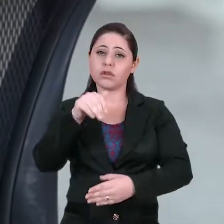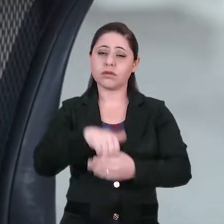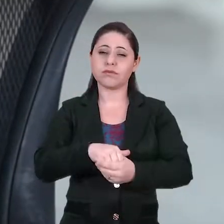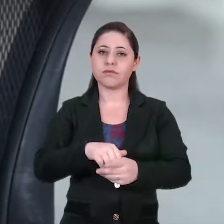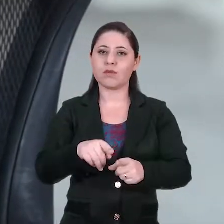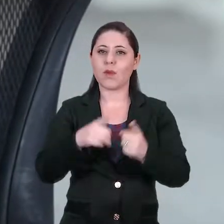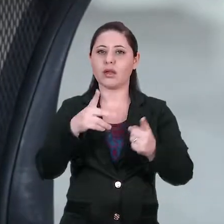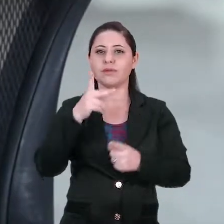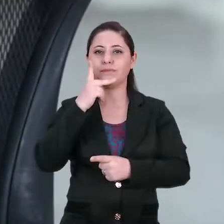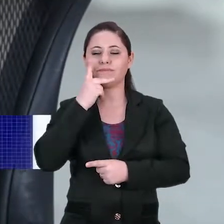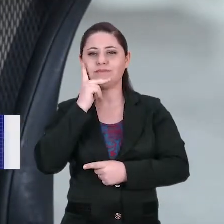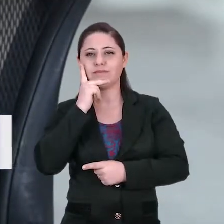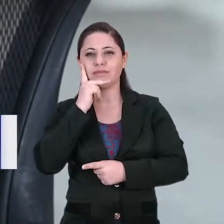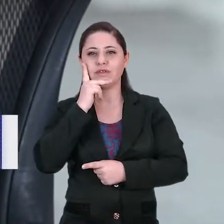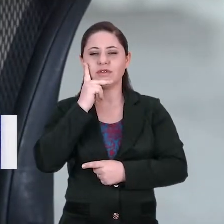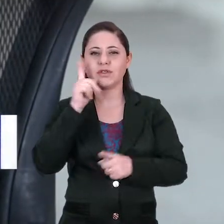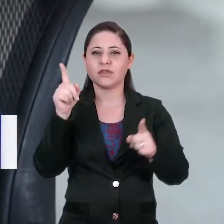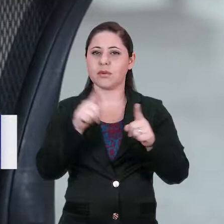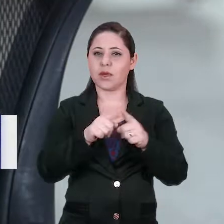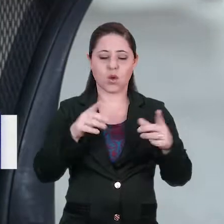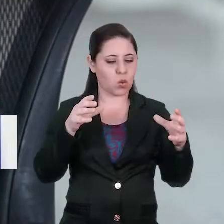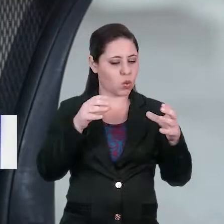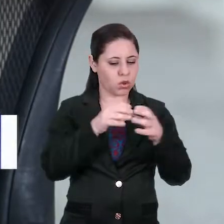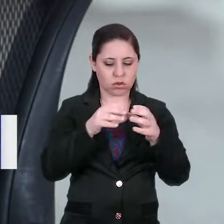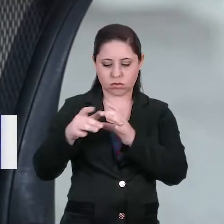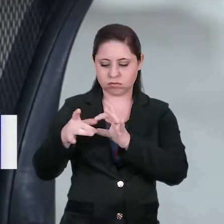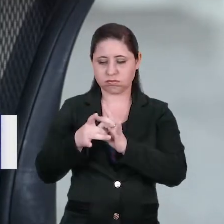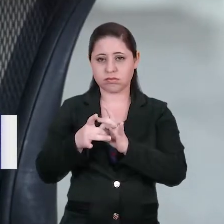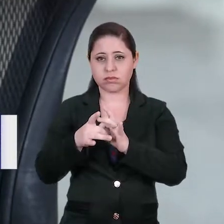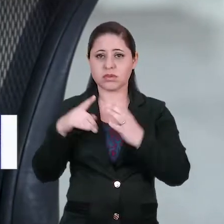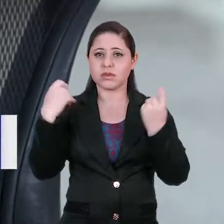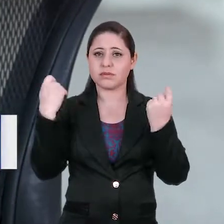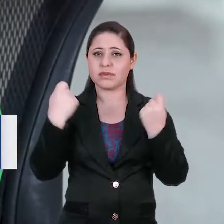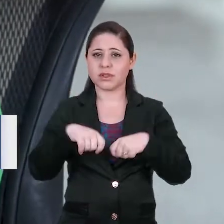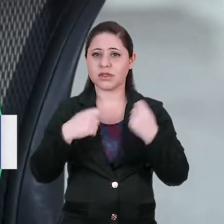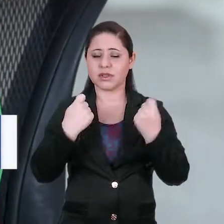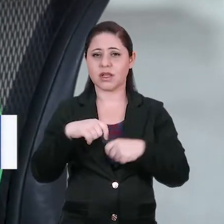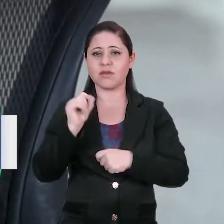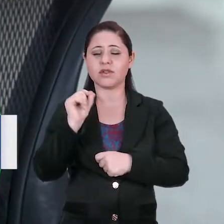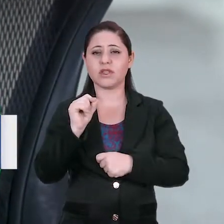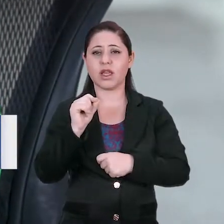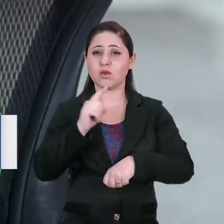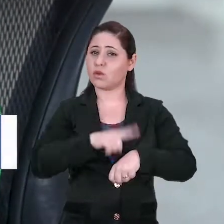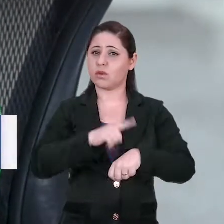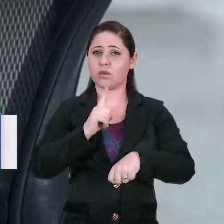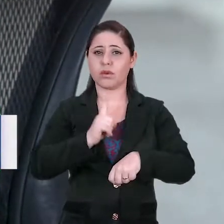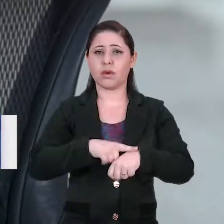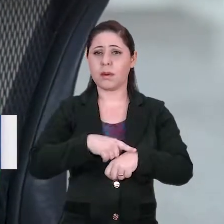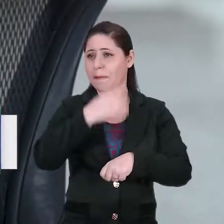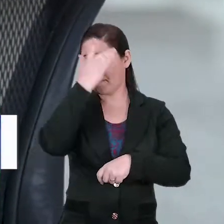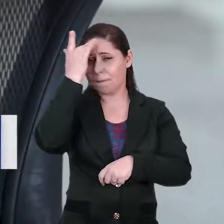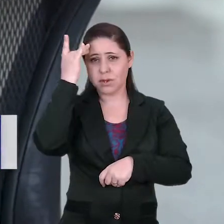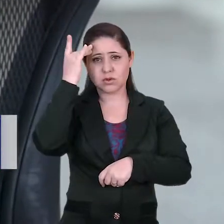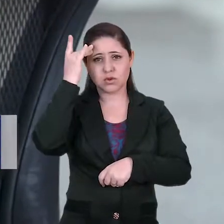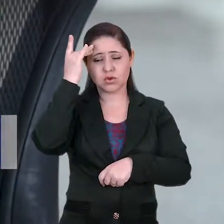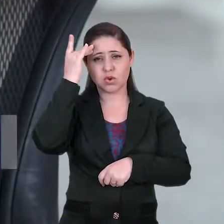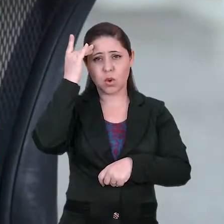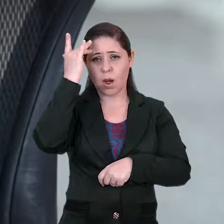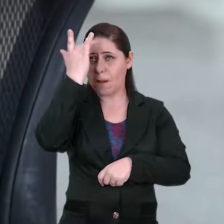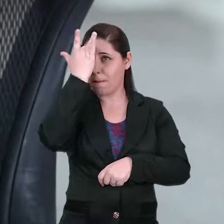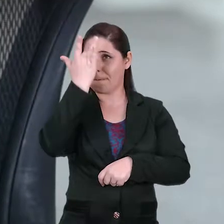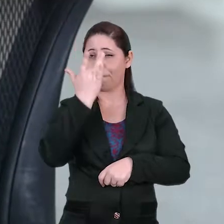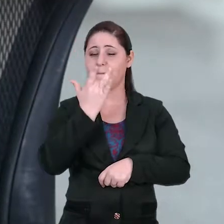o meu partido e os partidos coligados precisaram, naquele momento, de uma pessoa com o meu